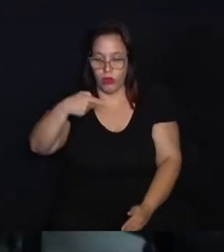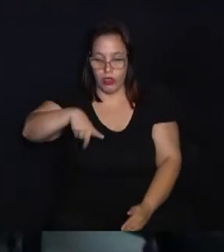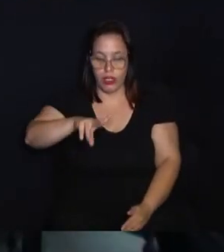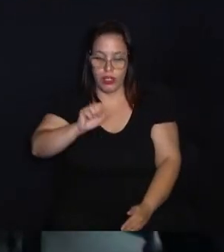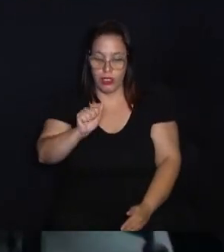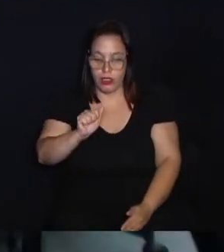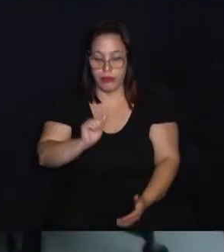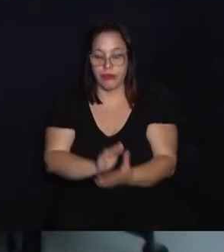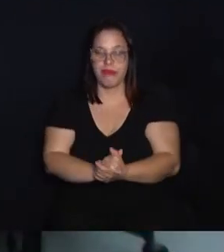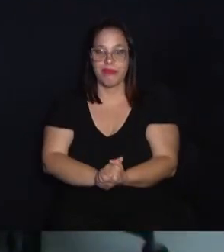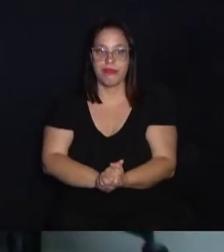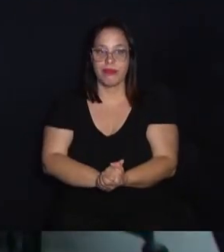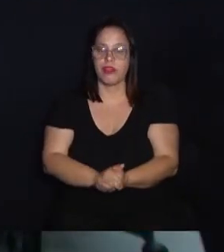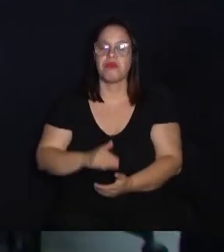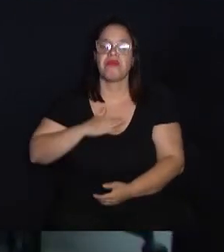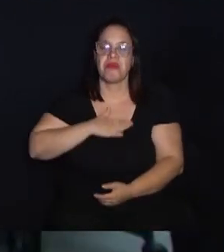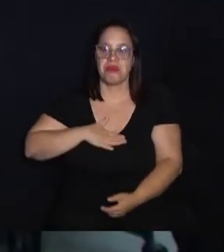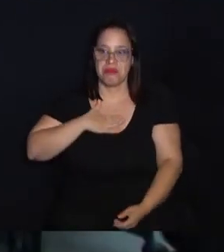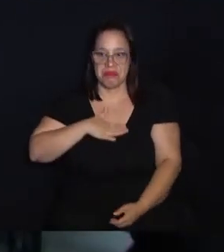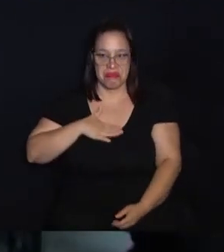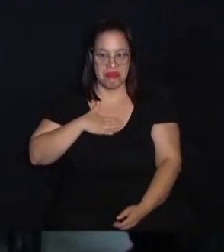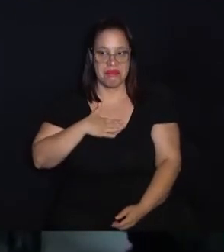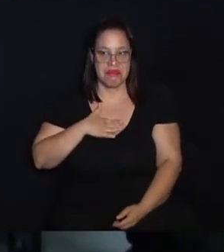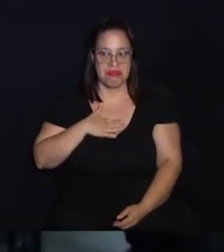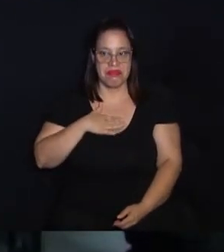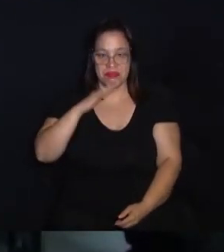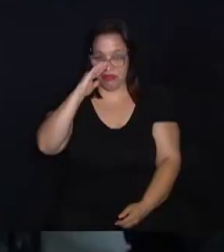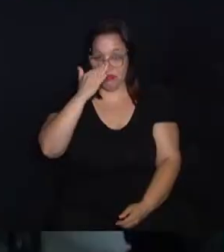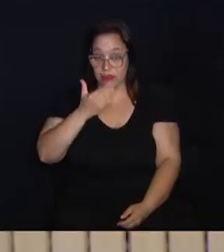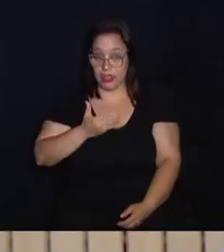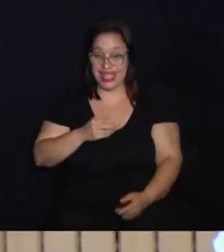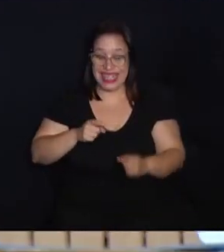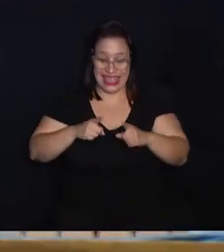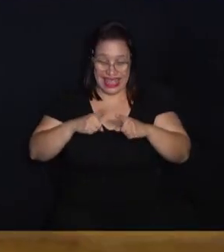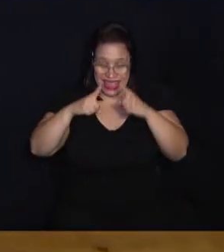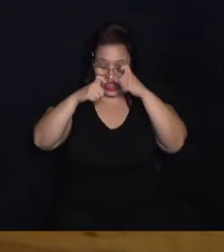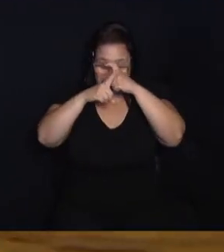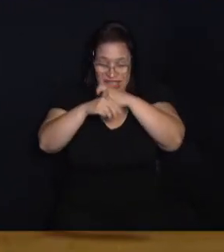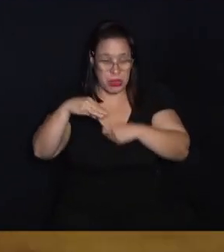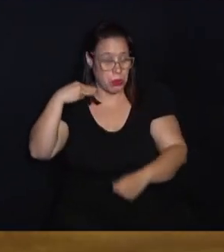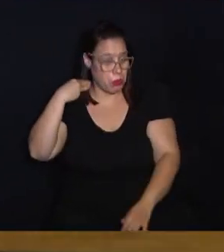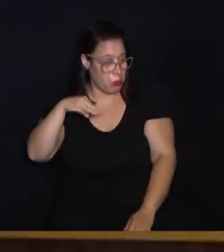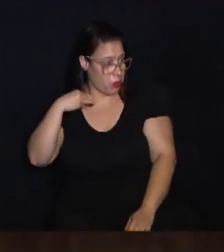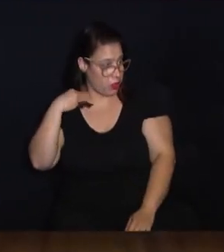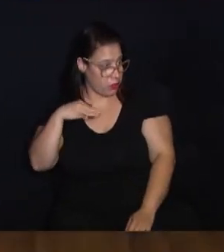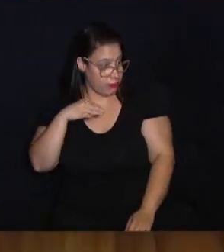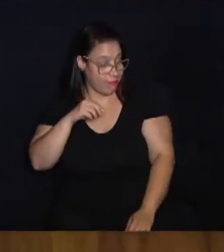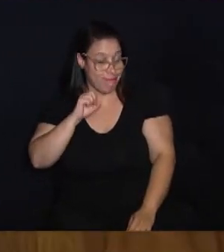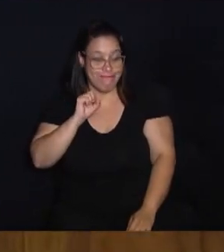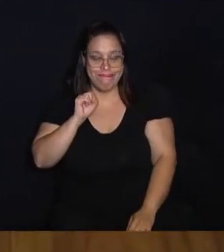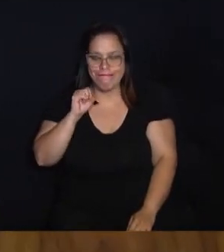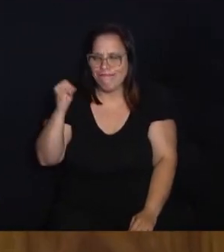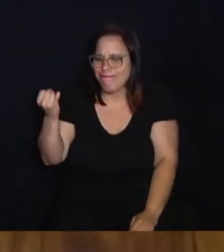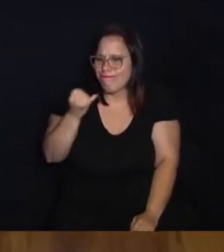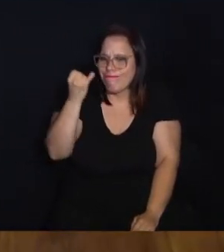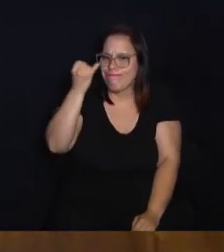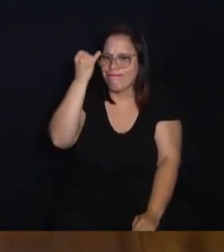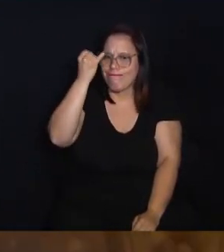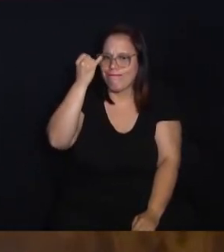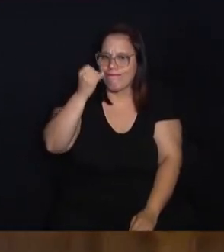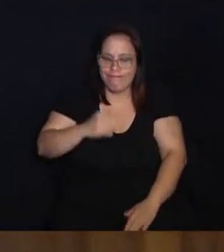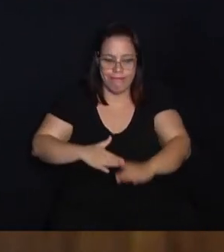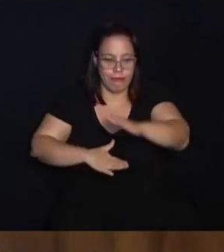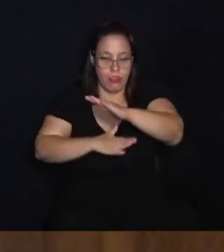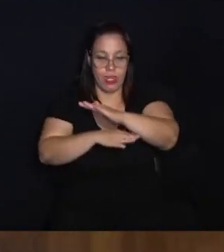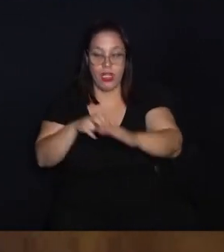PSOL, então é uma enorme responsabilidade, sabemos que os desafios são imensos. Mariana Conte enfatizou a importância da Câmara ter